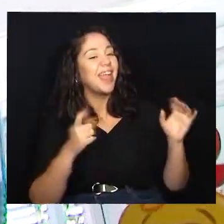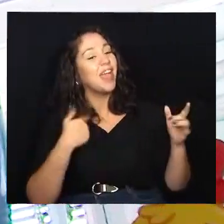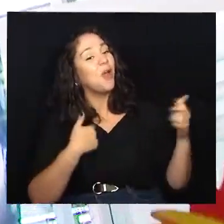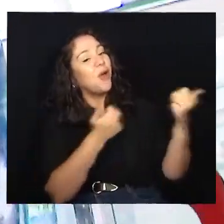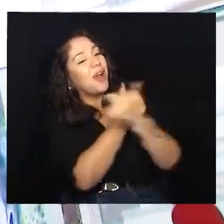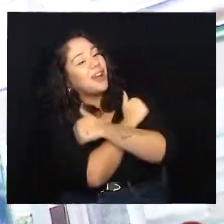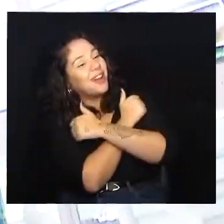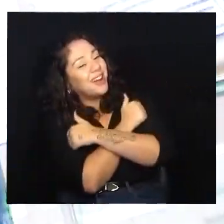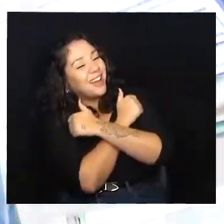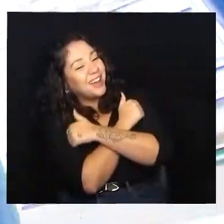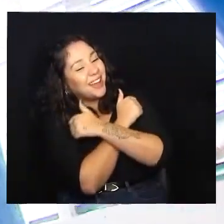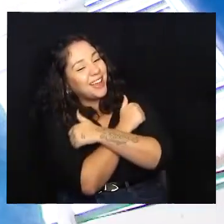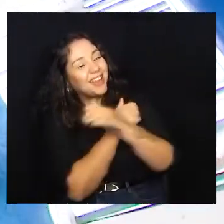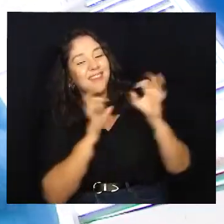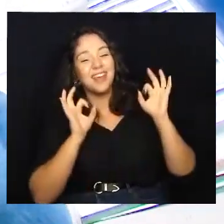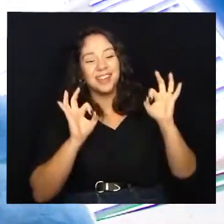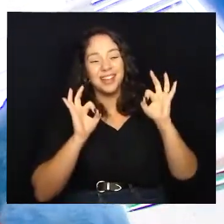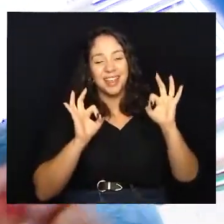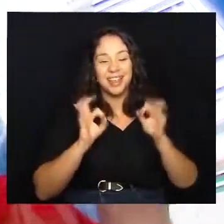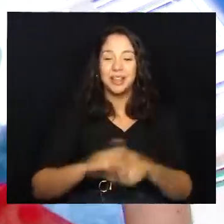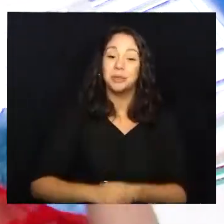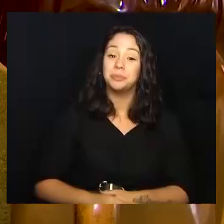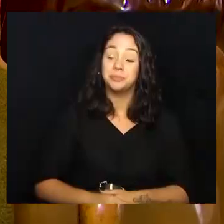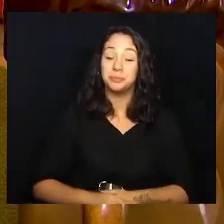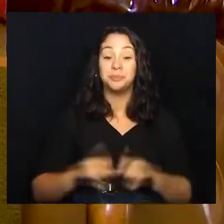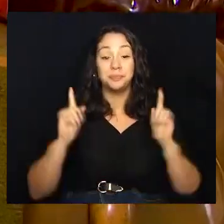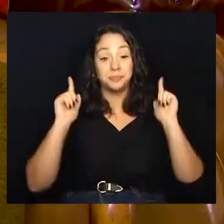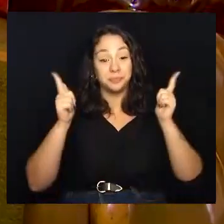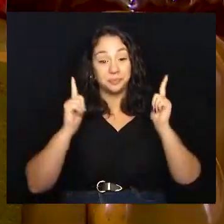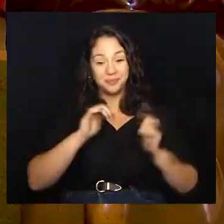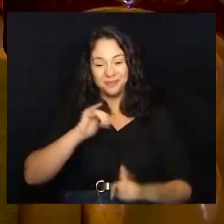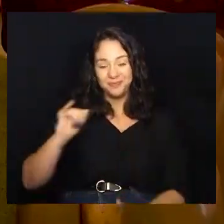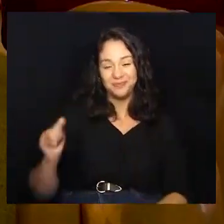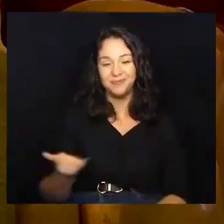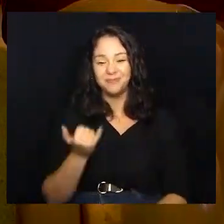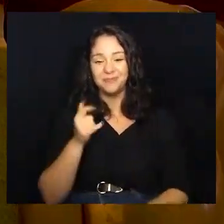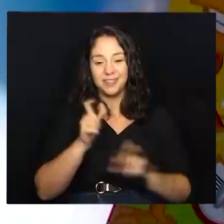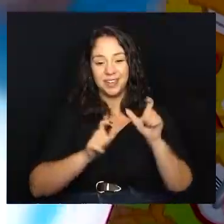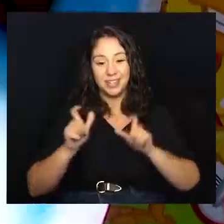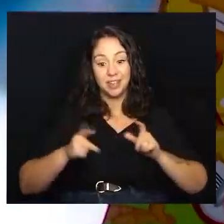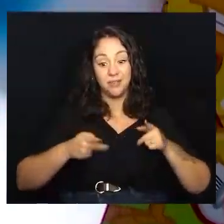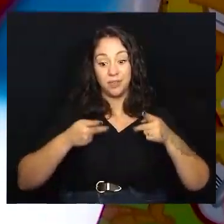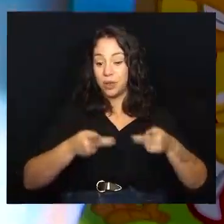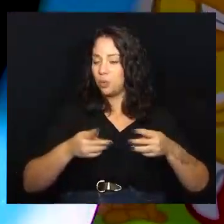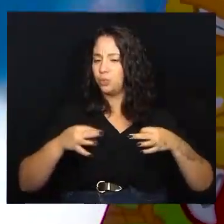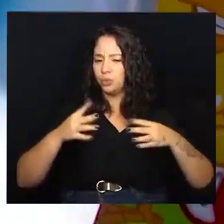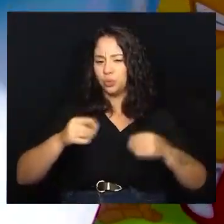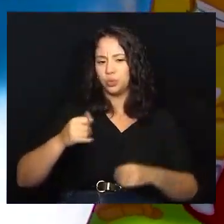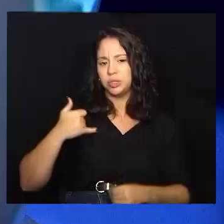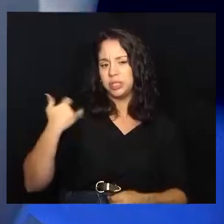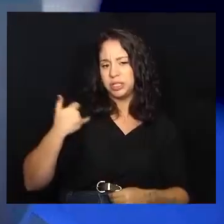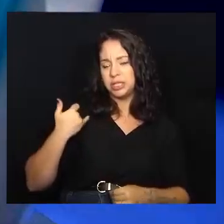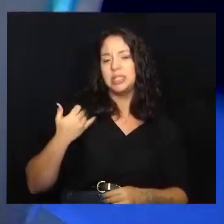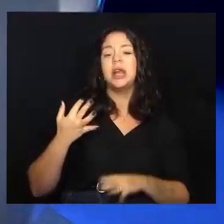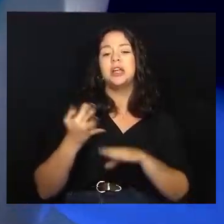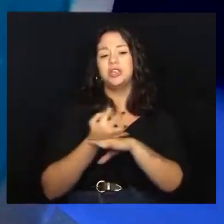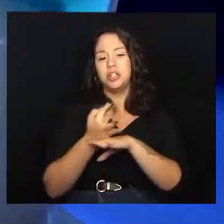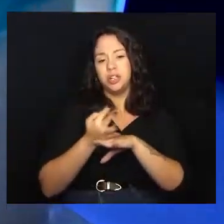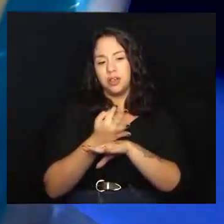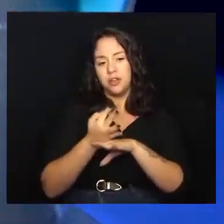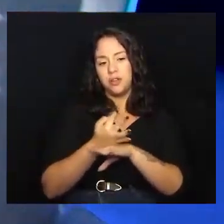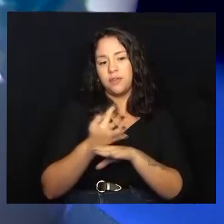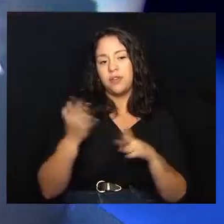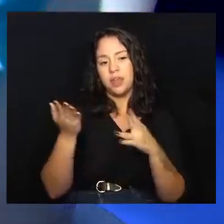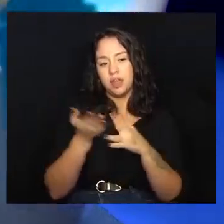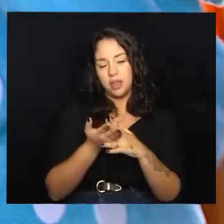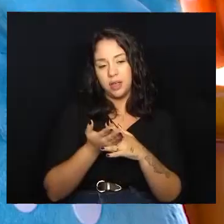Aê, vou dar também aqui, Montanha, ó. Aê! Lazer e diversão por aqui para visitantes de todas as idades nas férias do